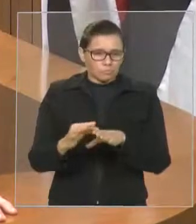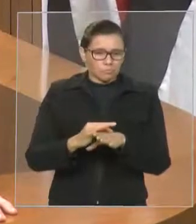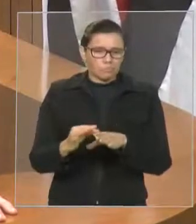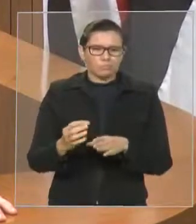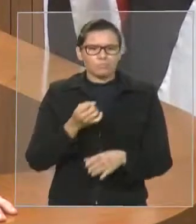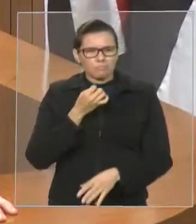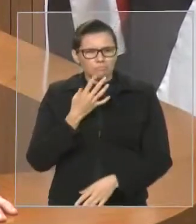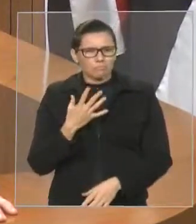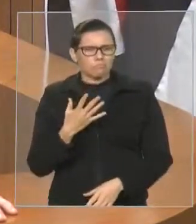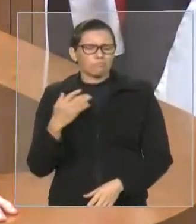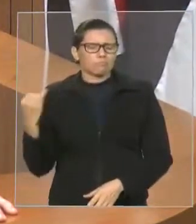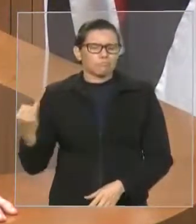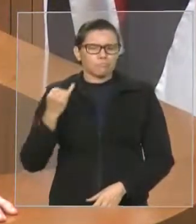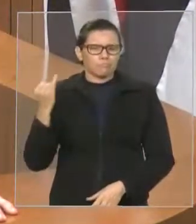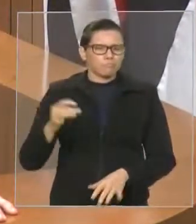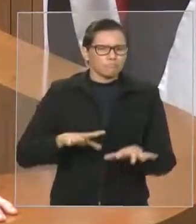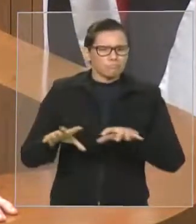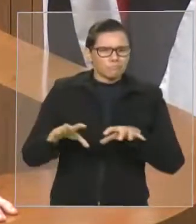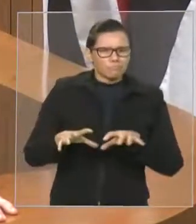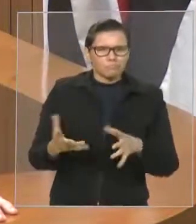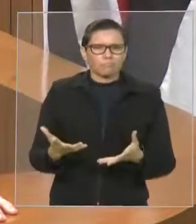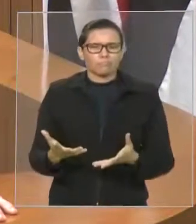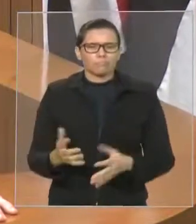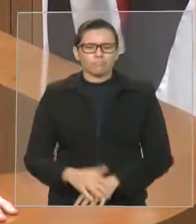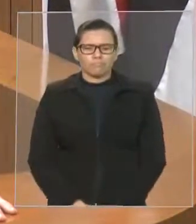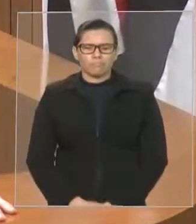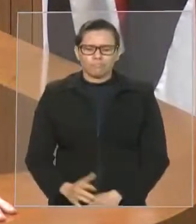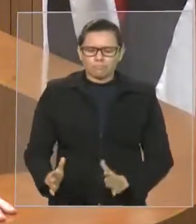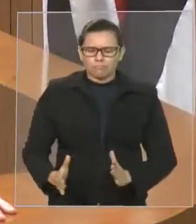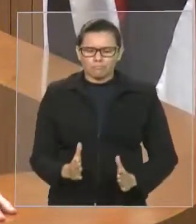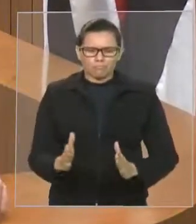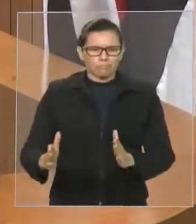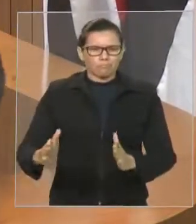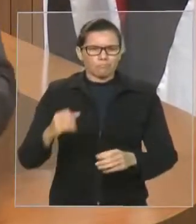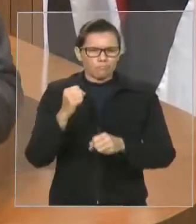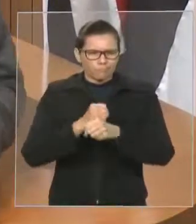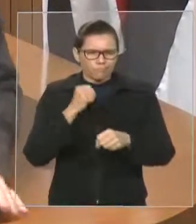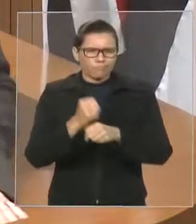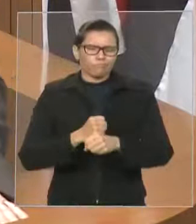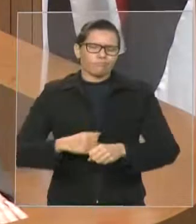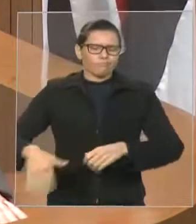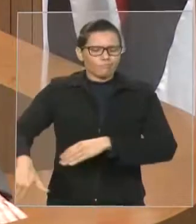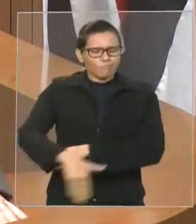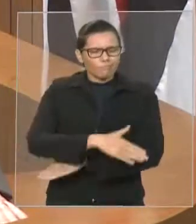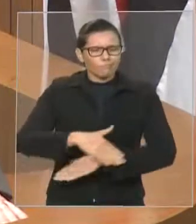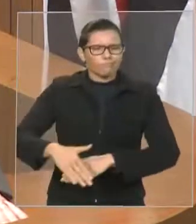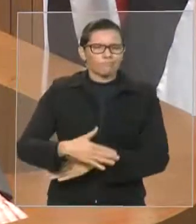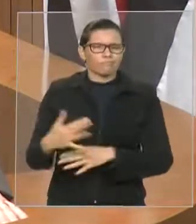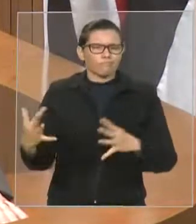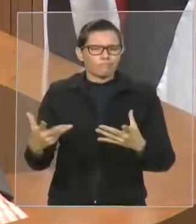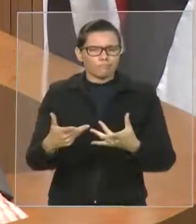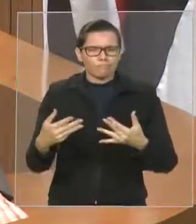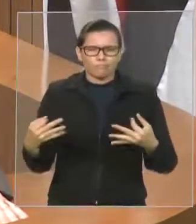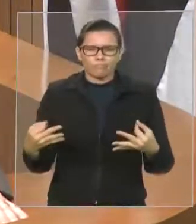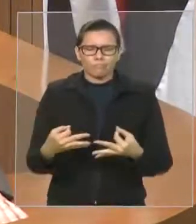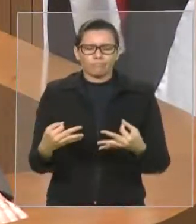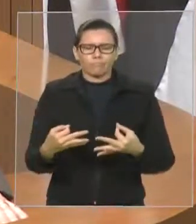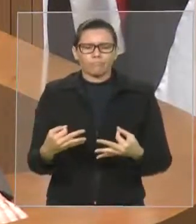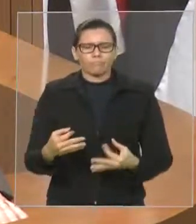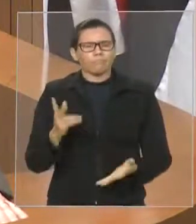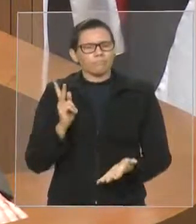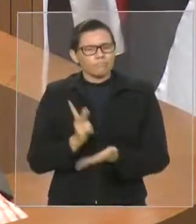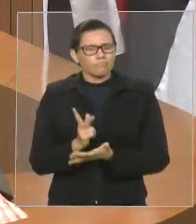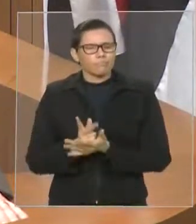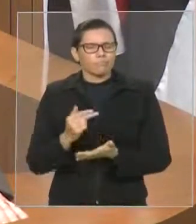do conforto das pessoas, da melhora da qualidade de vida. E cada vez que acompanho este programa na cidade,